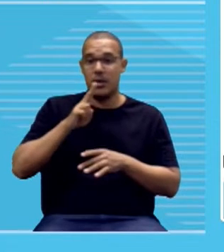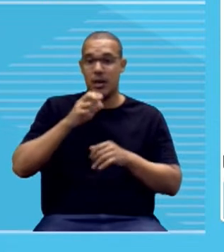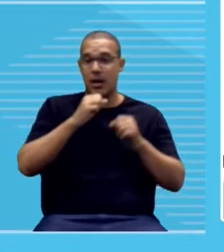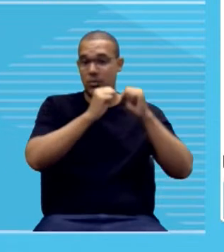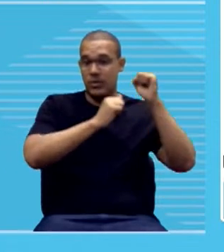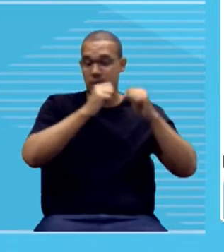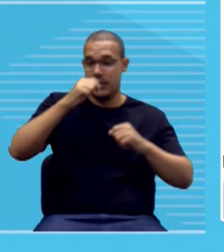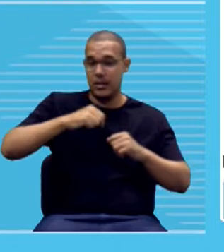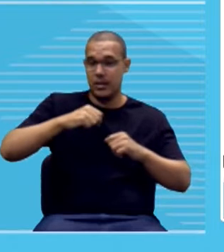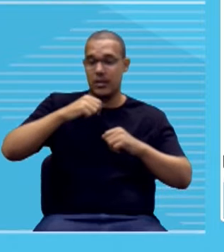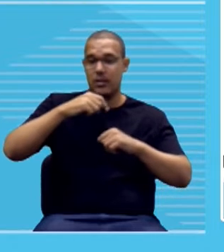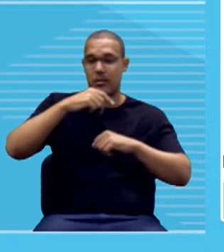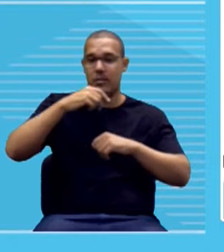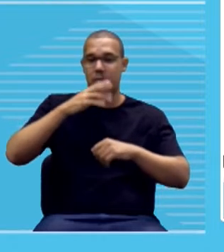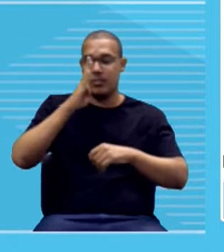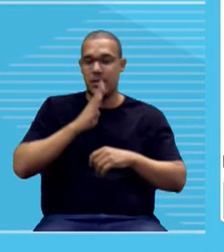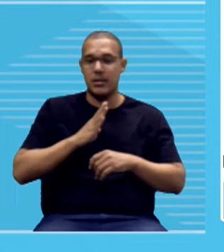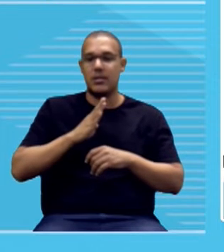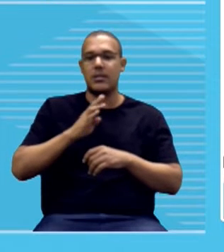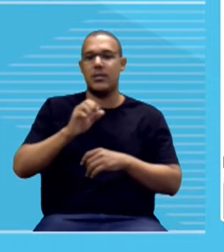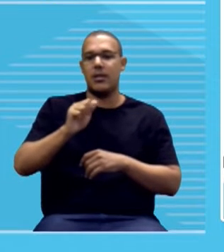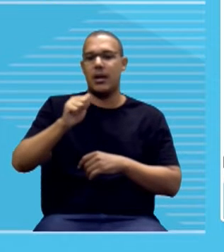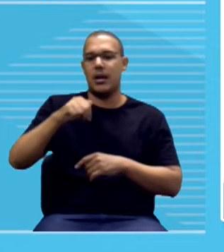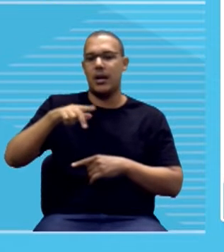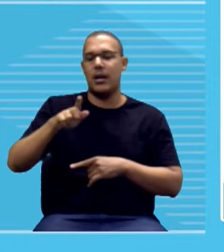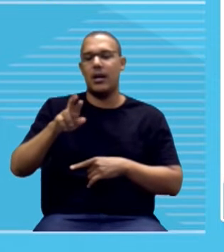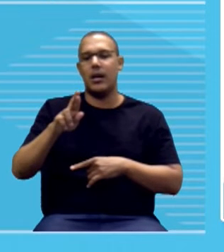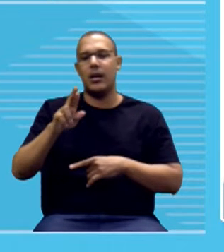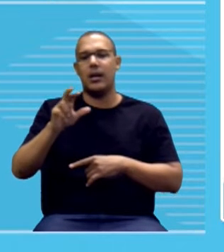tanto como moderador quanto refrigerante, beleza?